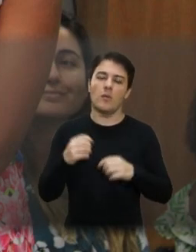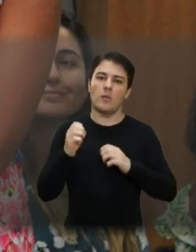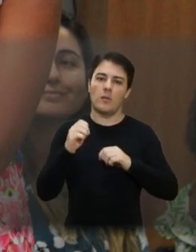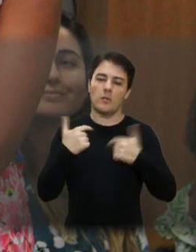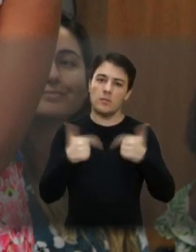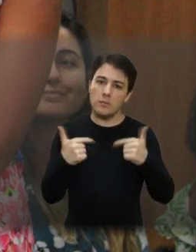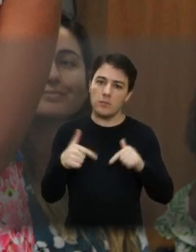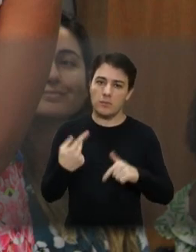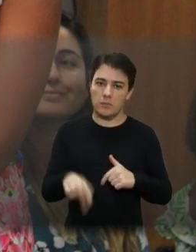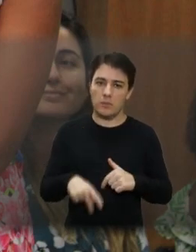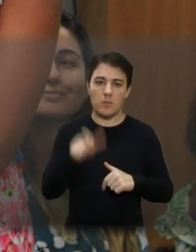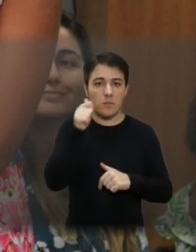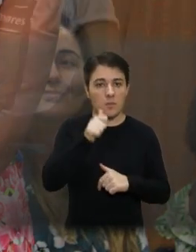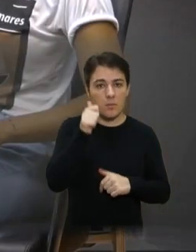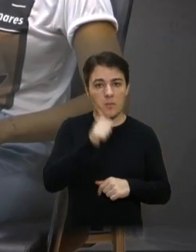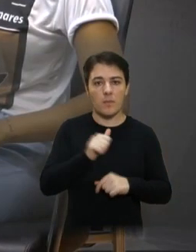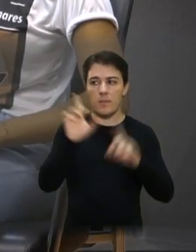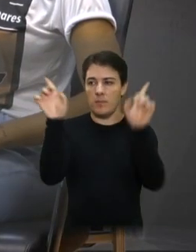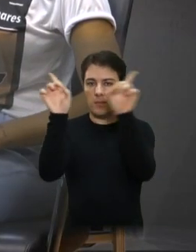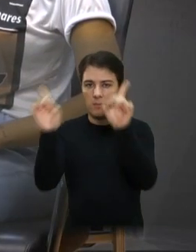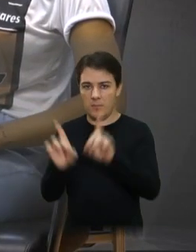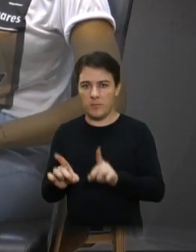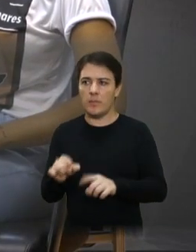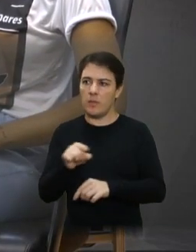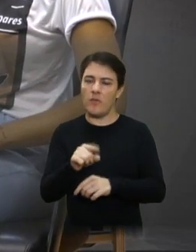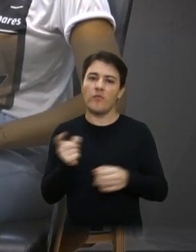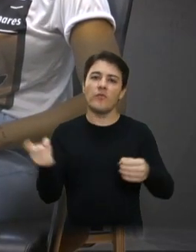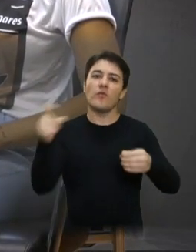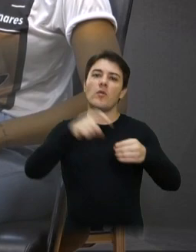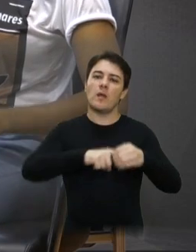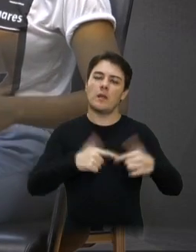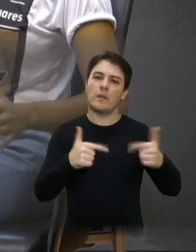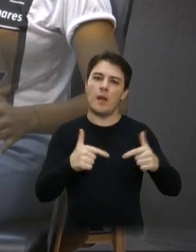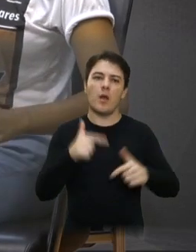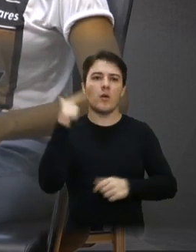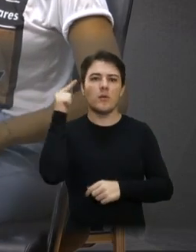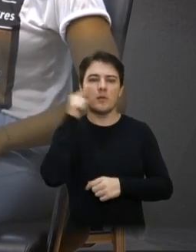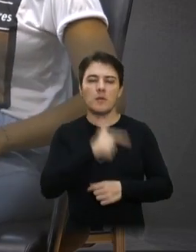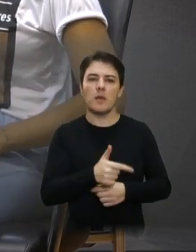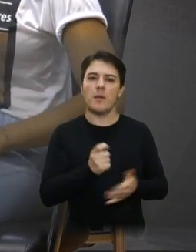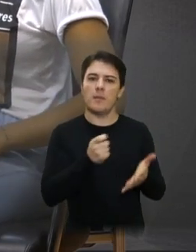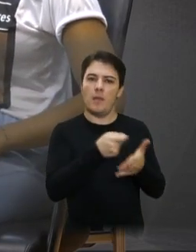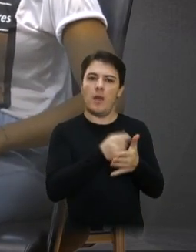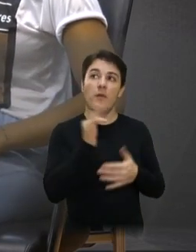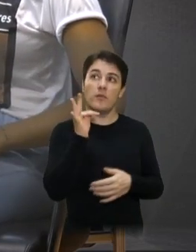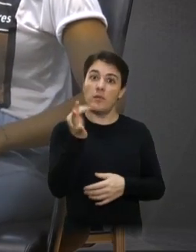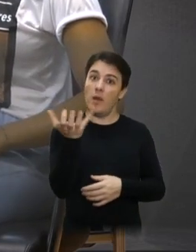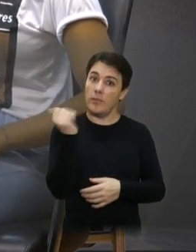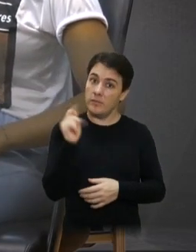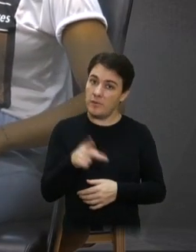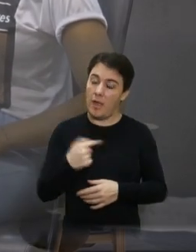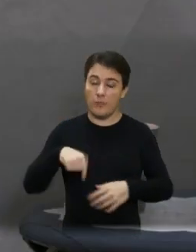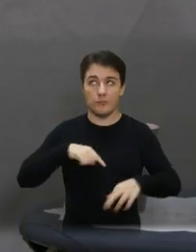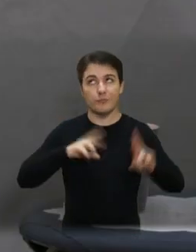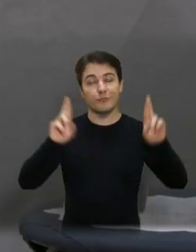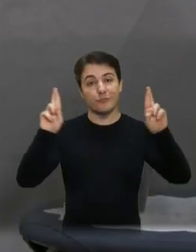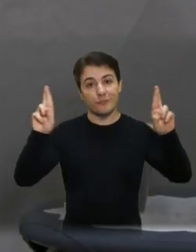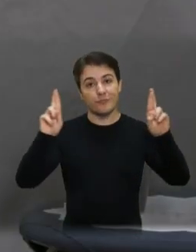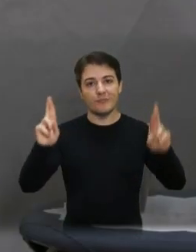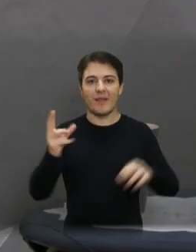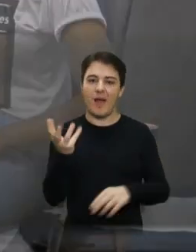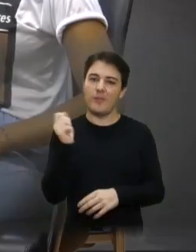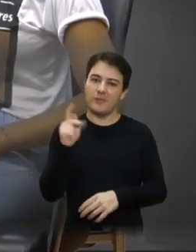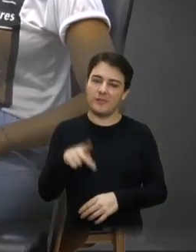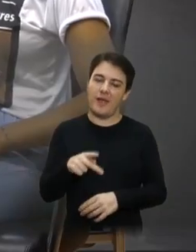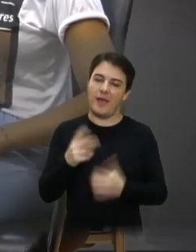pessoas com deficiência fazendo com que elas voltam para o mercado de trabalho consigam contribuir e quem sabe aposentar a gente espera que sim sua